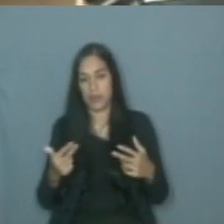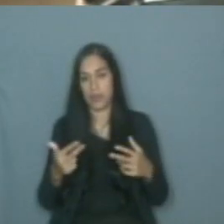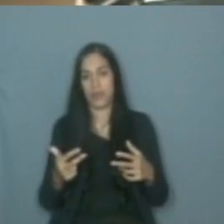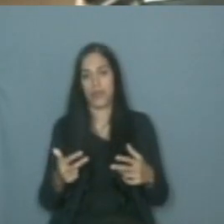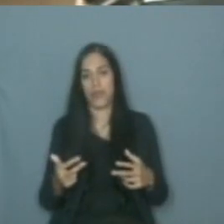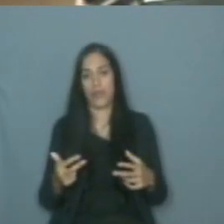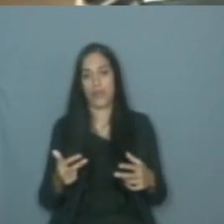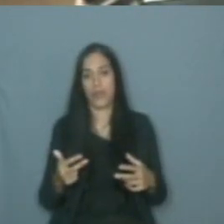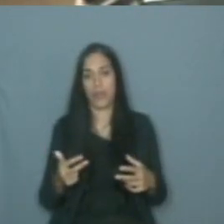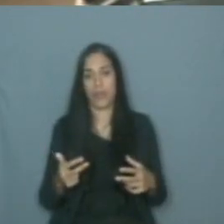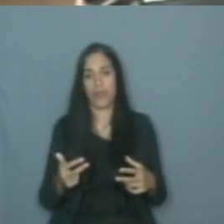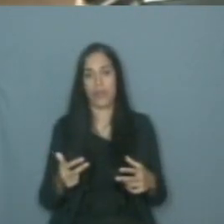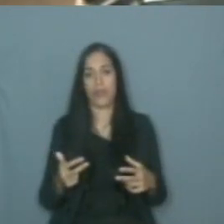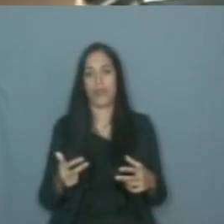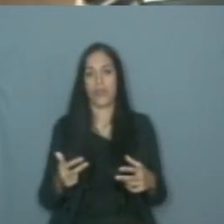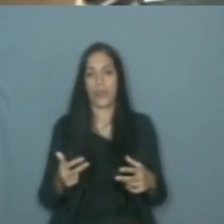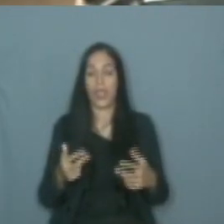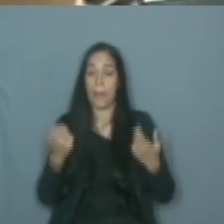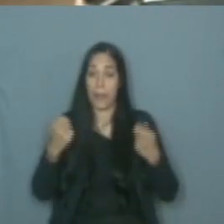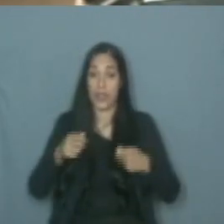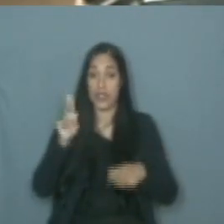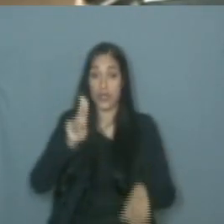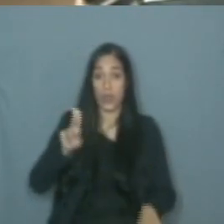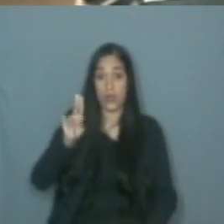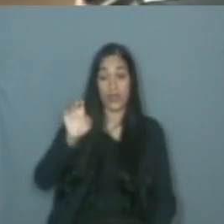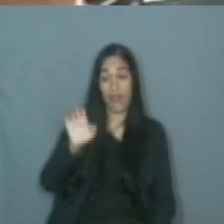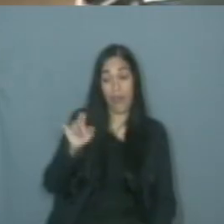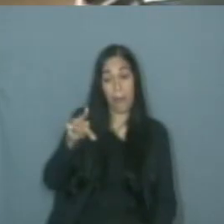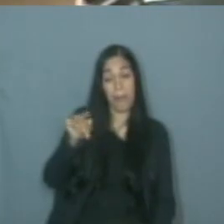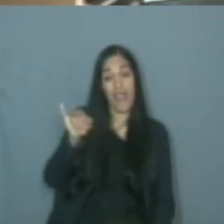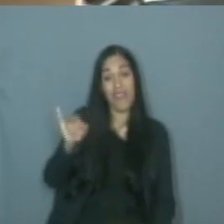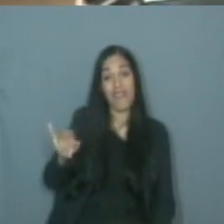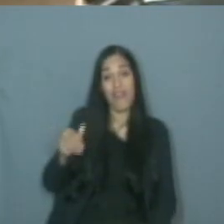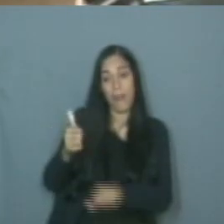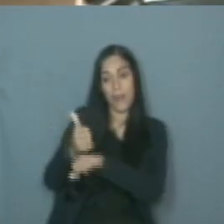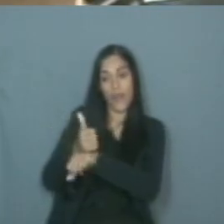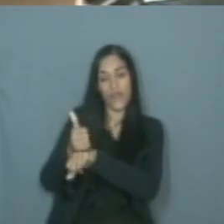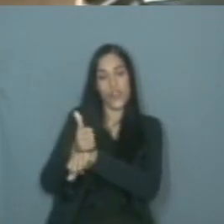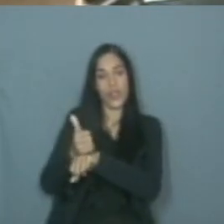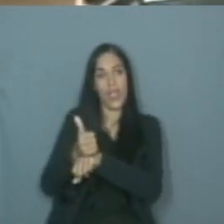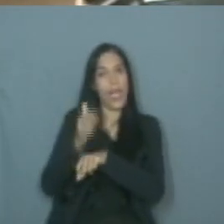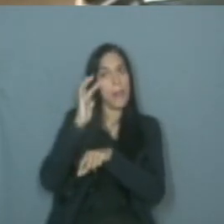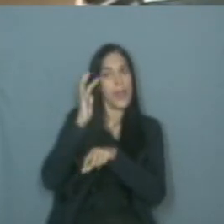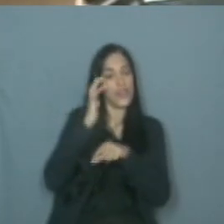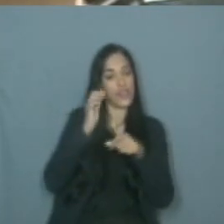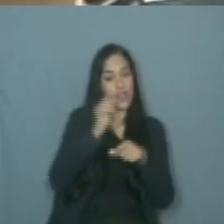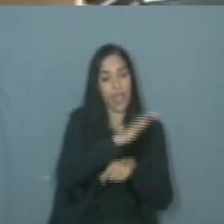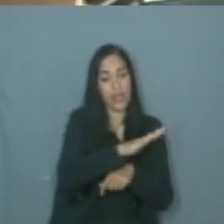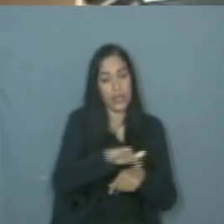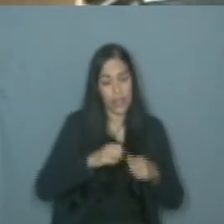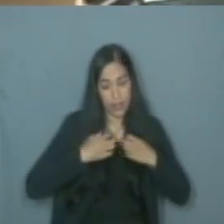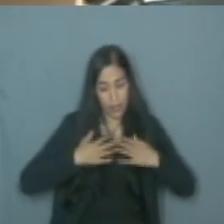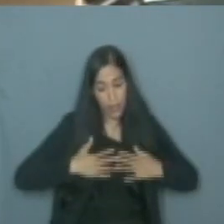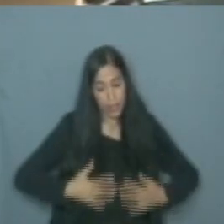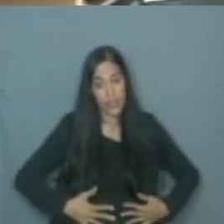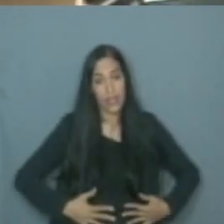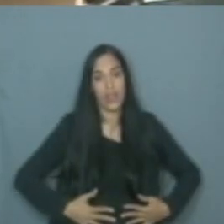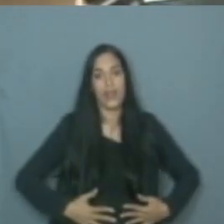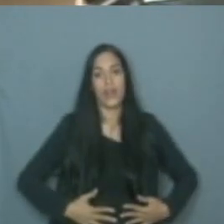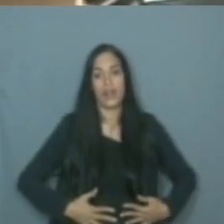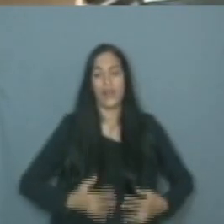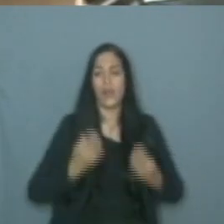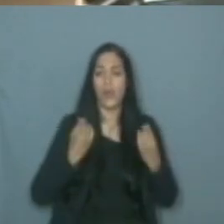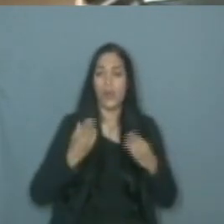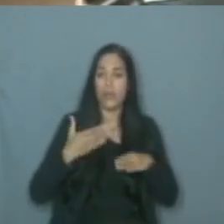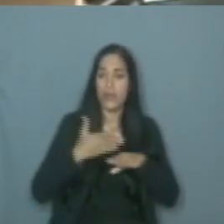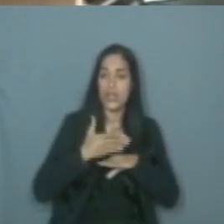vê, os pedreiros têm que usar EPI. Imagina uma criança que está fardadinha ali para a escola toda bonitinha. Como é que vai ter acesso